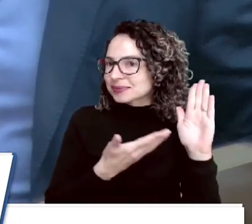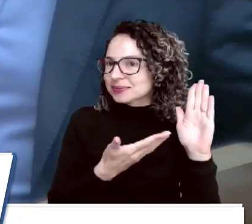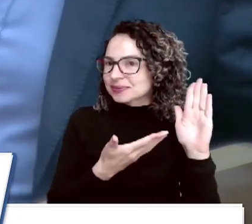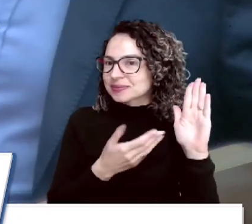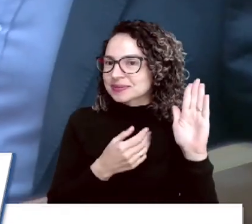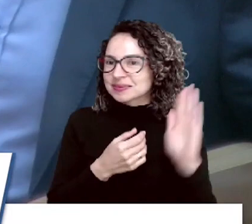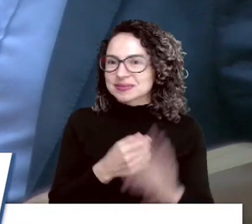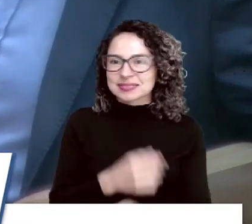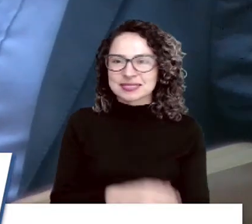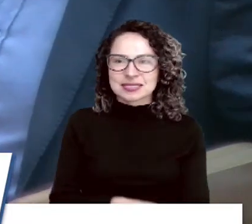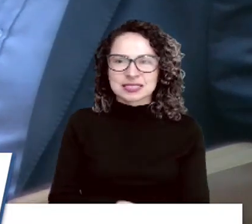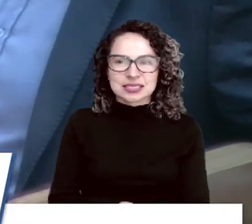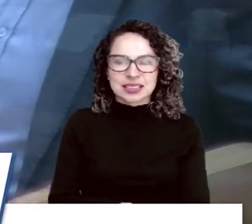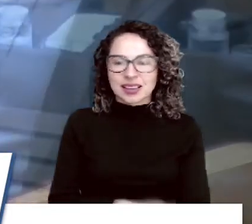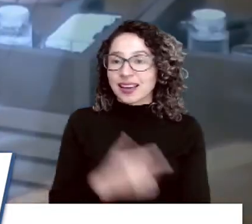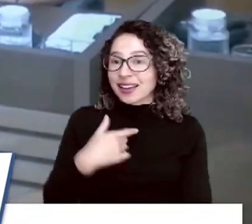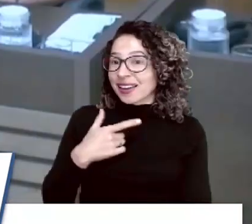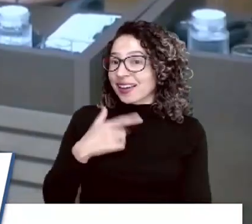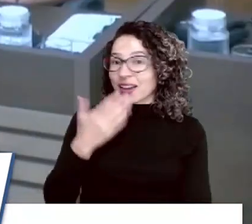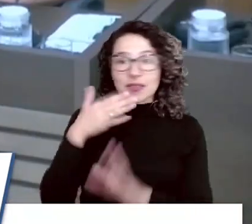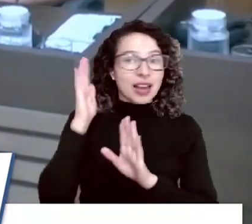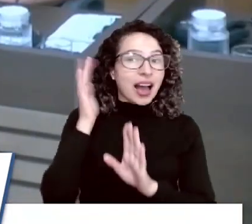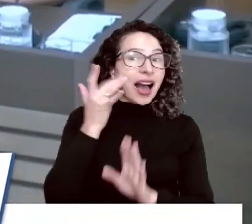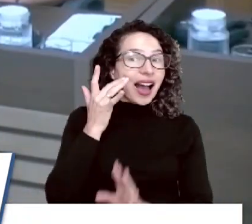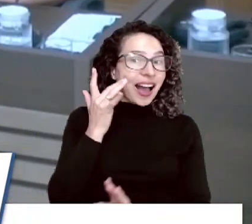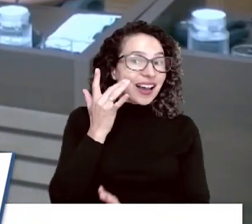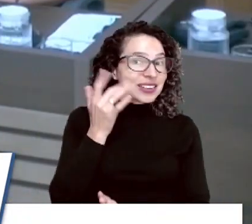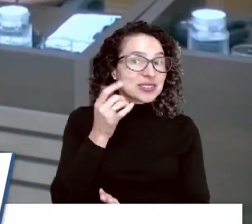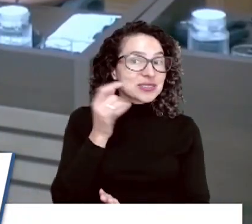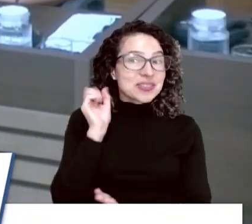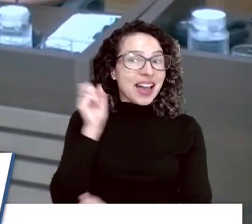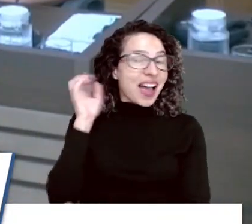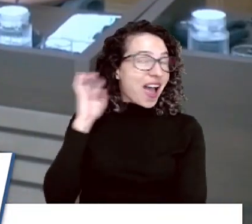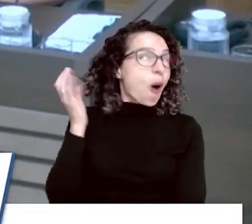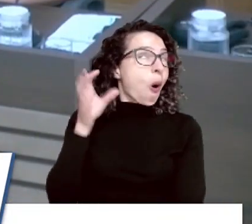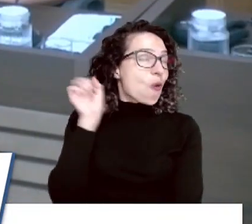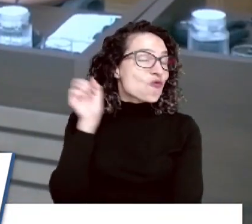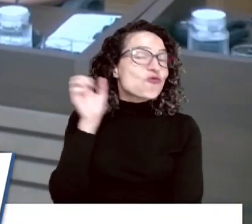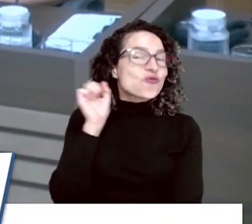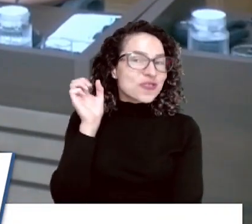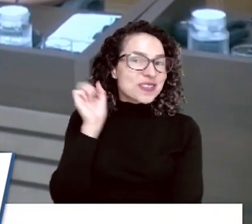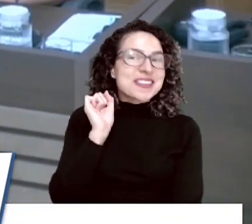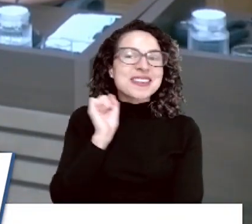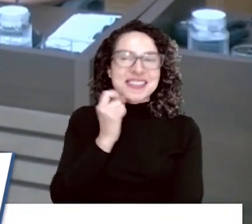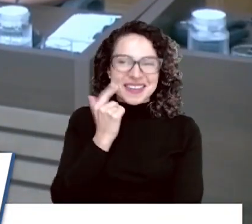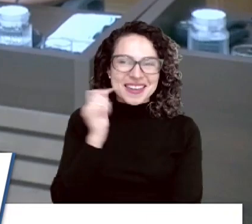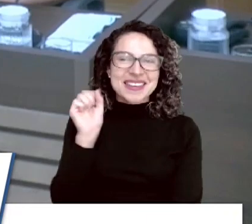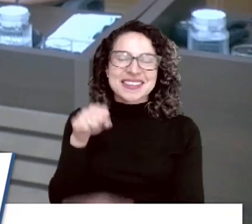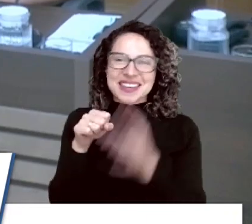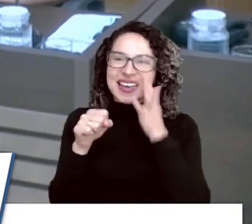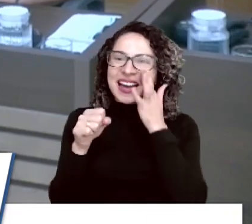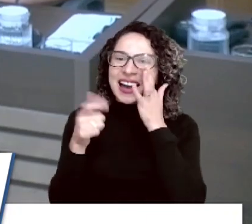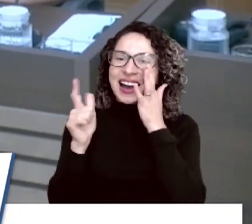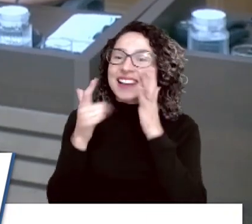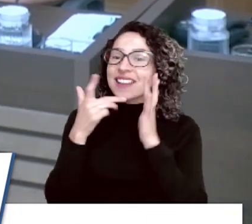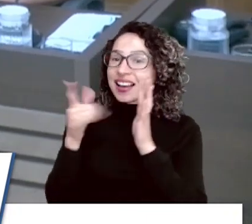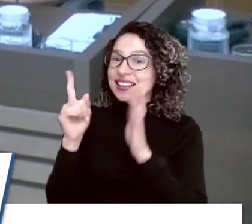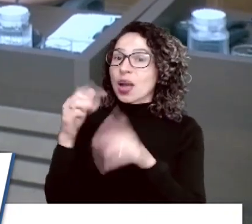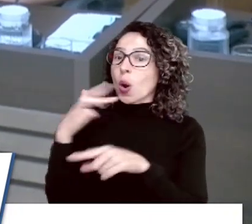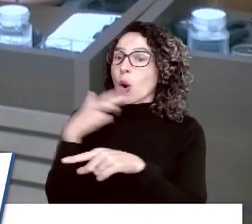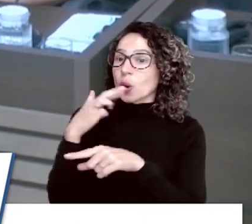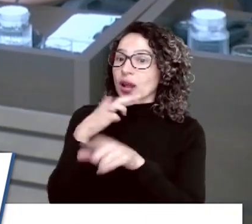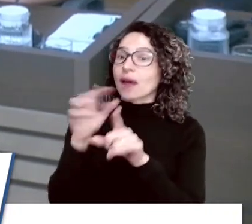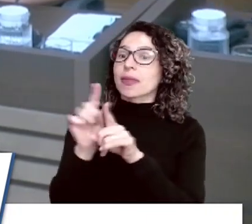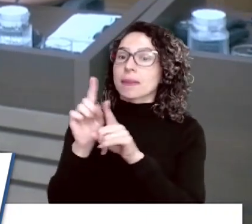Você estava virado ali, eu comentei, falei a seu Ah, respeito, eu mas vou ouvi, conceder a excelência, eu palavra. ouvi. E também, antes de você dizer, eu quero falar que tem o Ronaldo também,